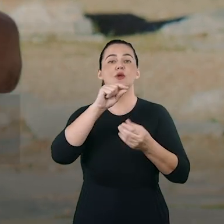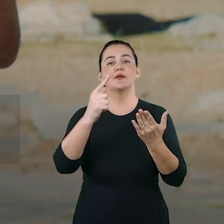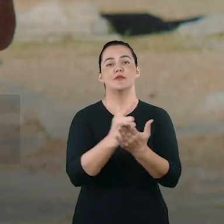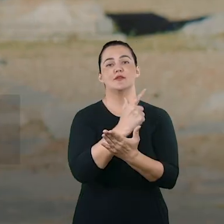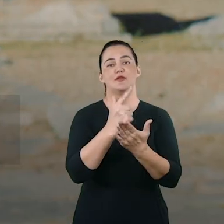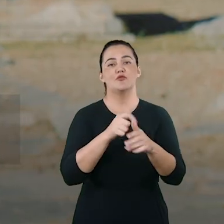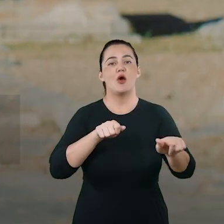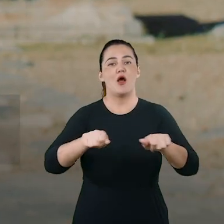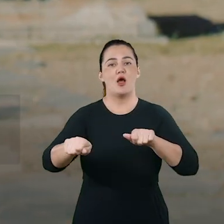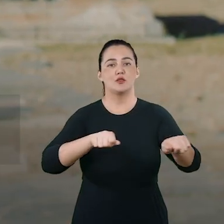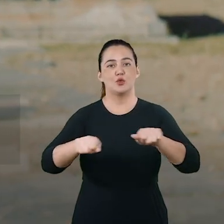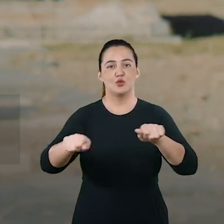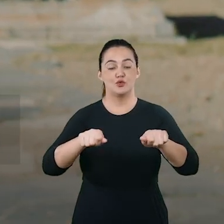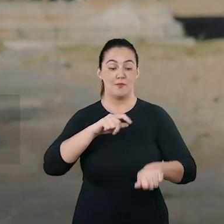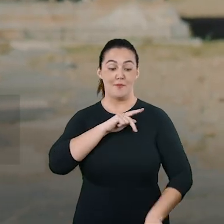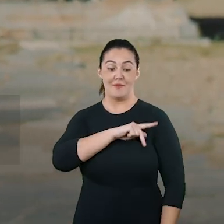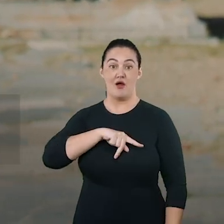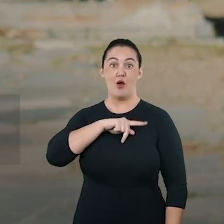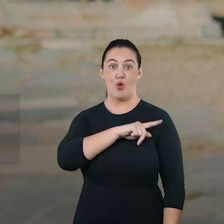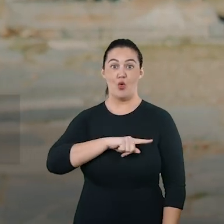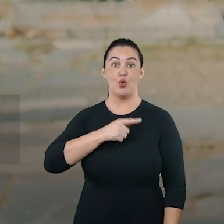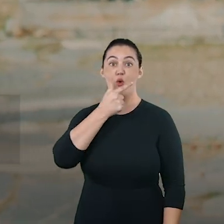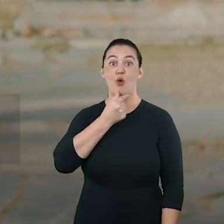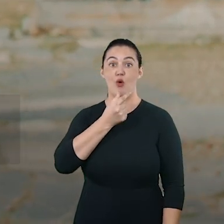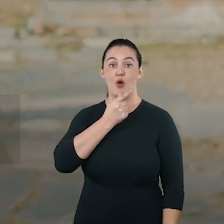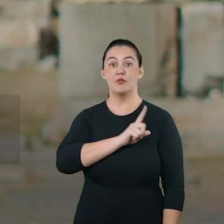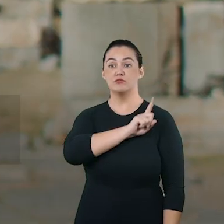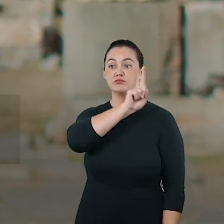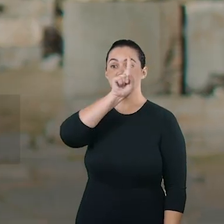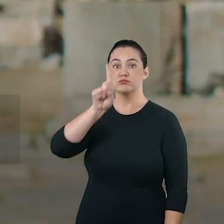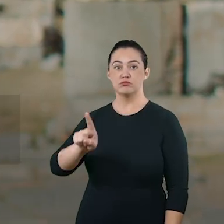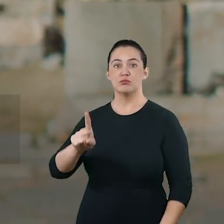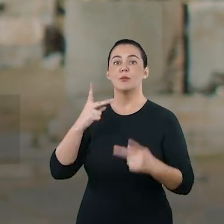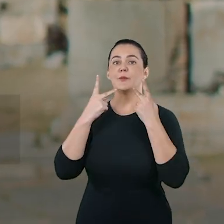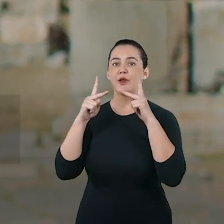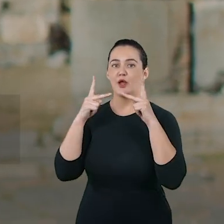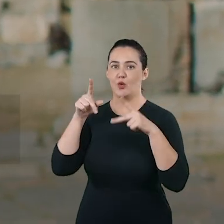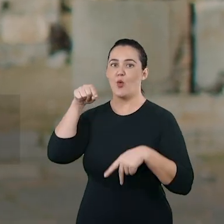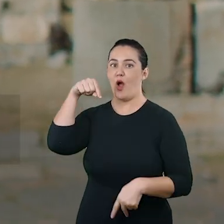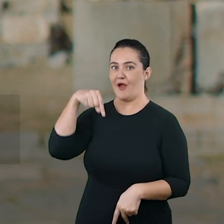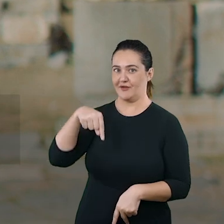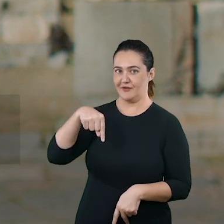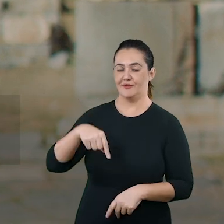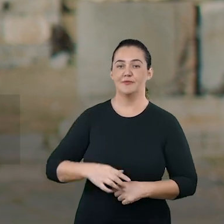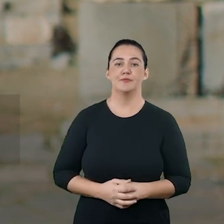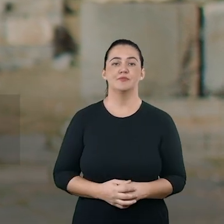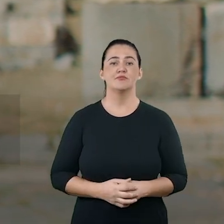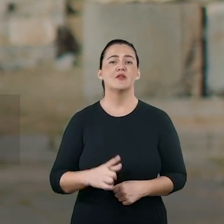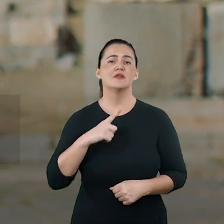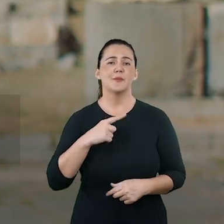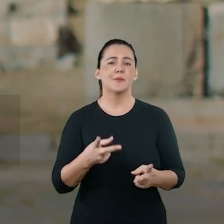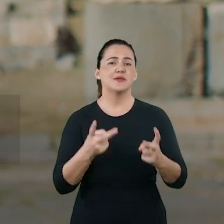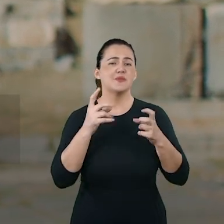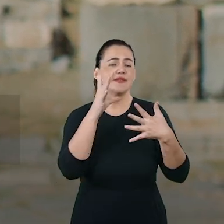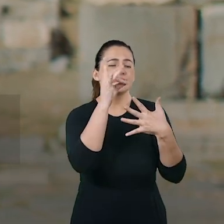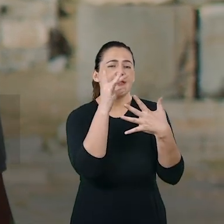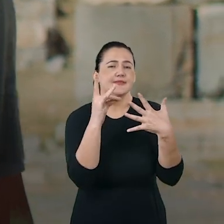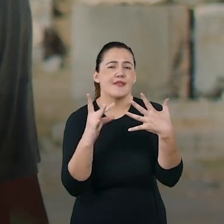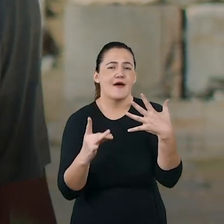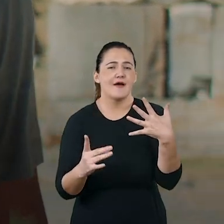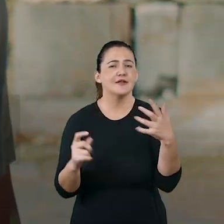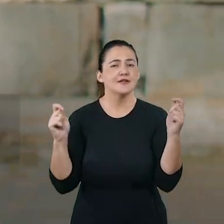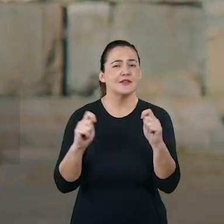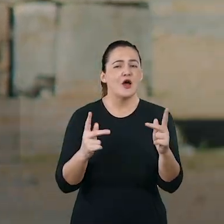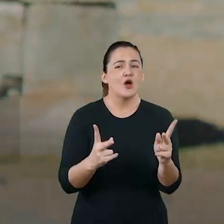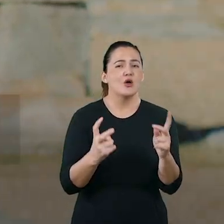Apóstolos e Paulo, em pessoa, pregou nesse lugar. Você vai ver como pequenos detalhes aqui nos ajudam a